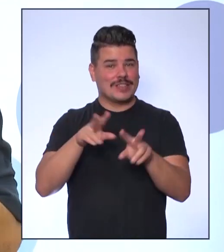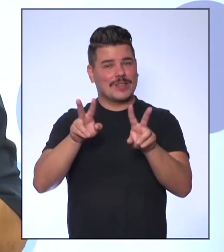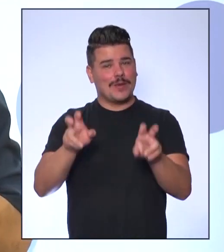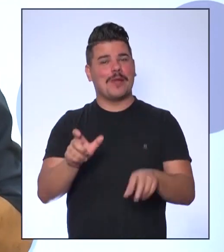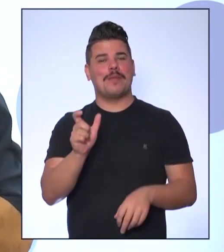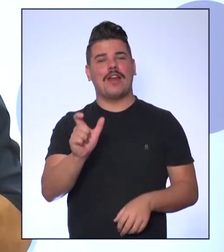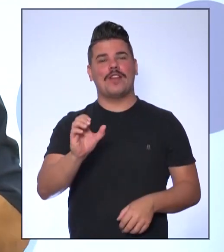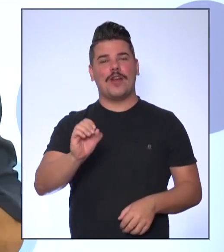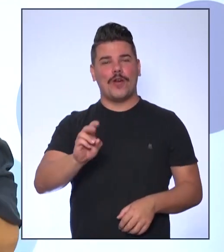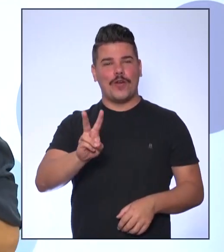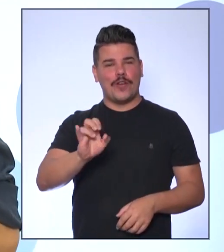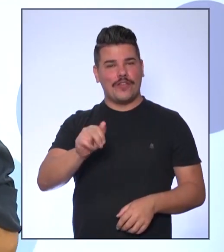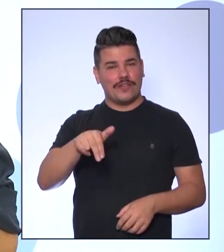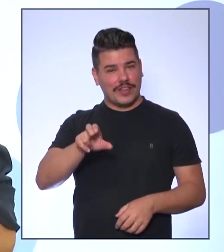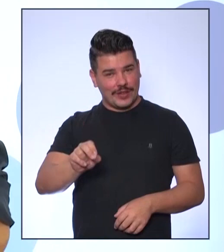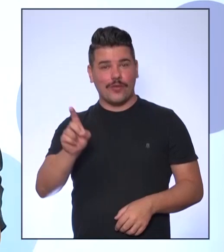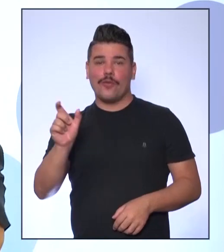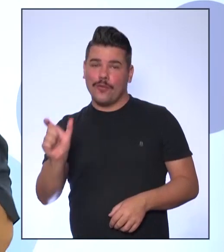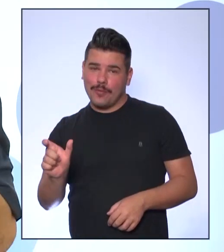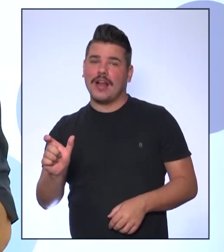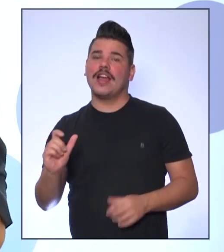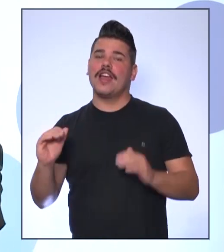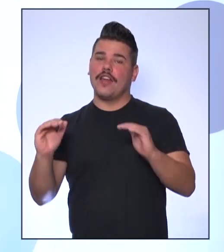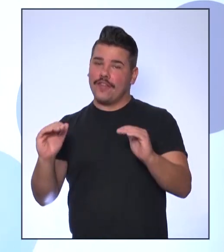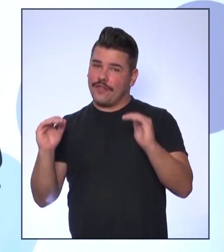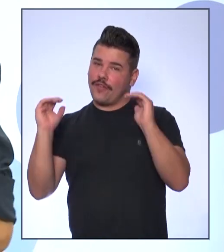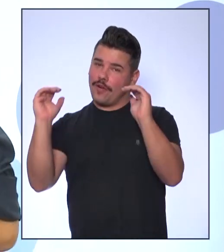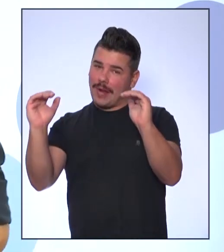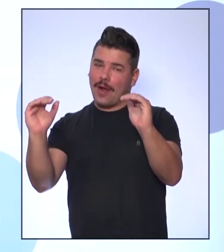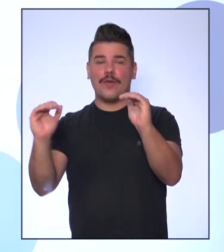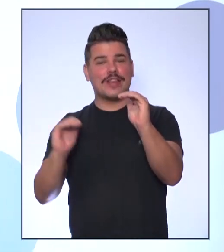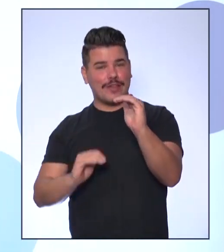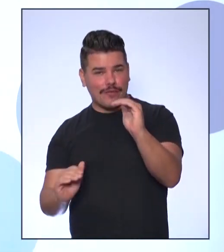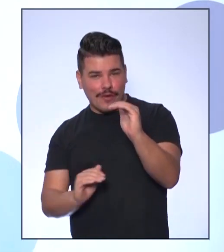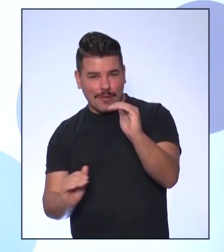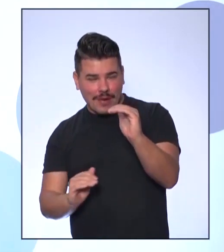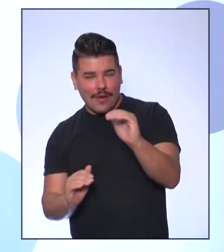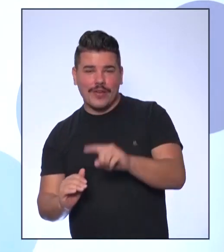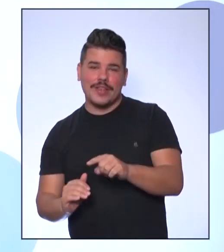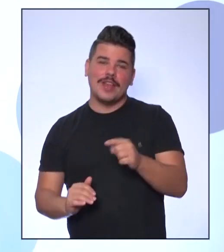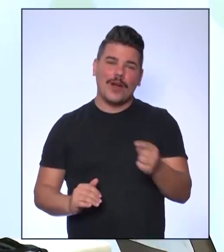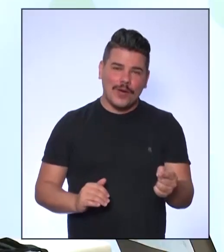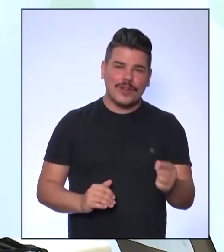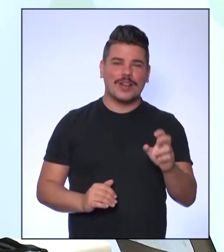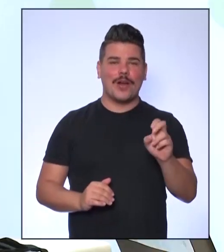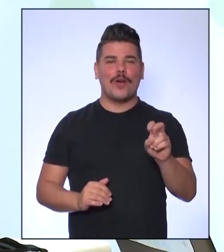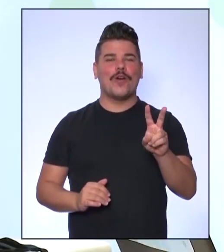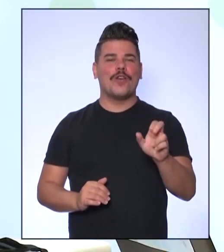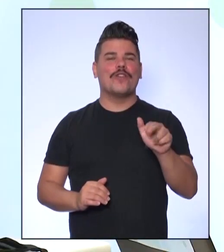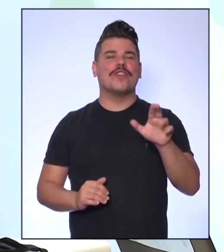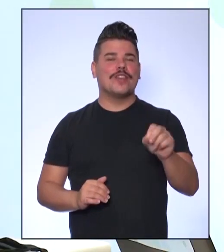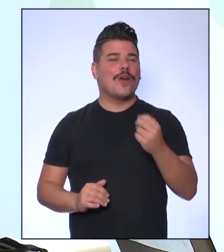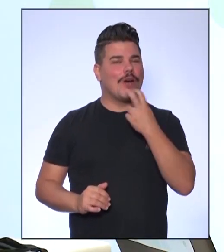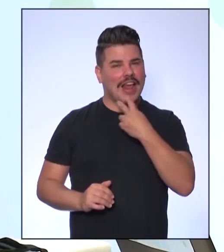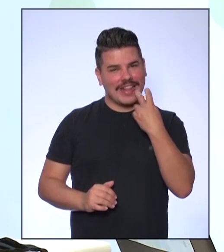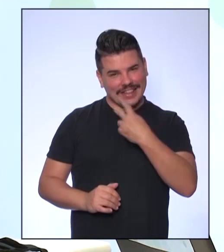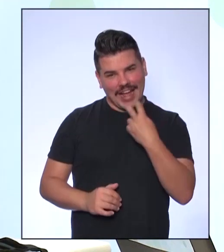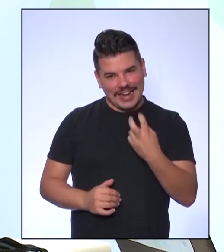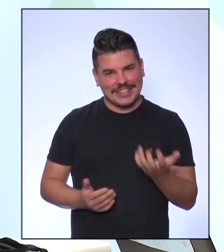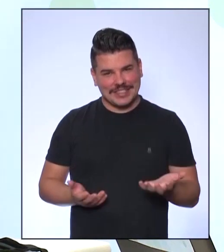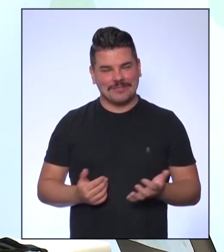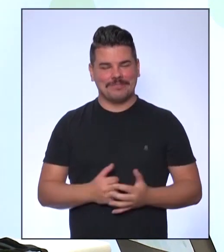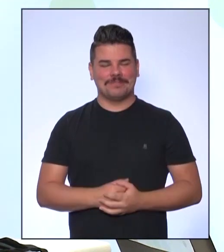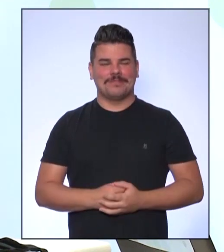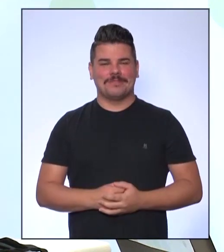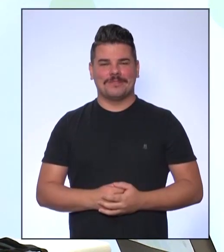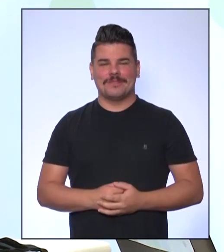oralidade e o outro ouvindo que é a linguagem mais formal. Você poderia esclarecer essa minha confusão, professora, por favor? Me ajuda. Vamos lá, então. É